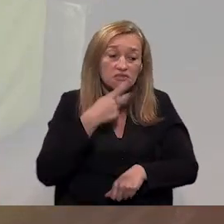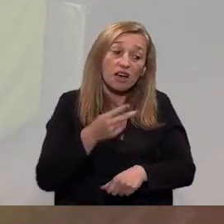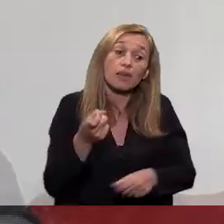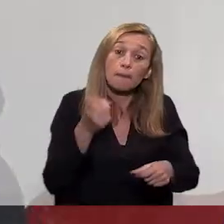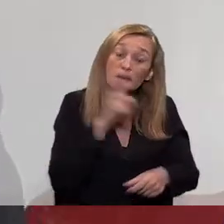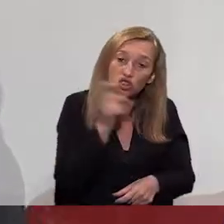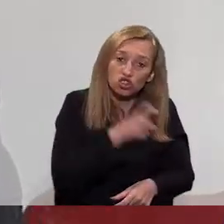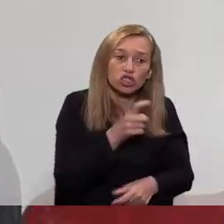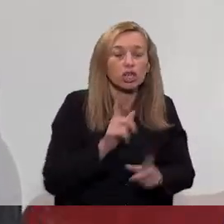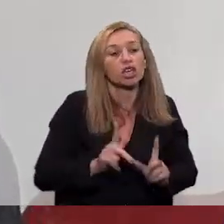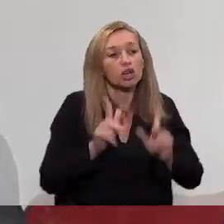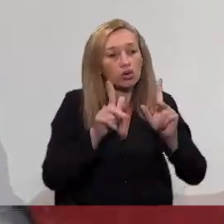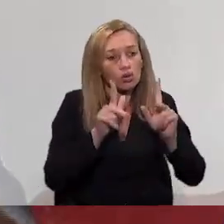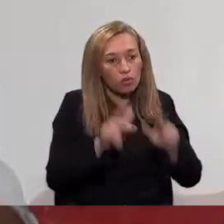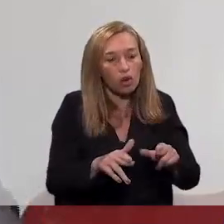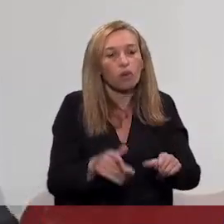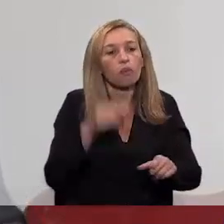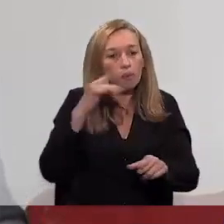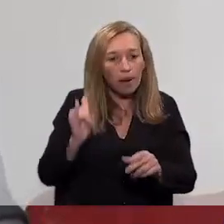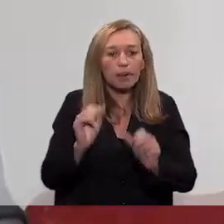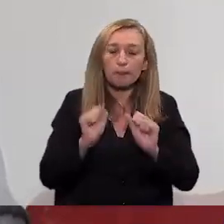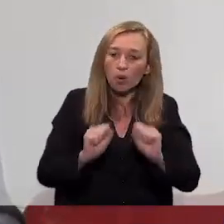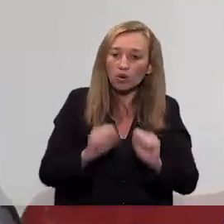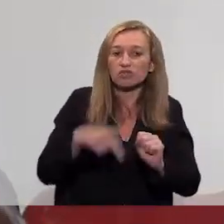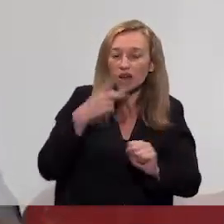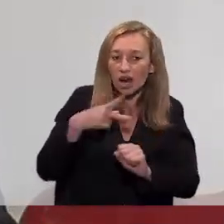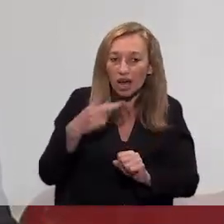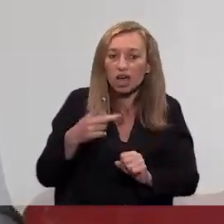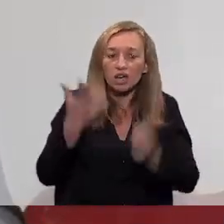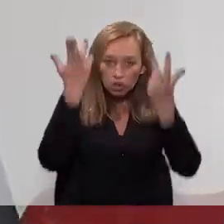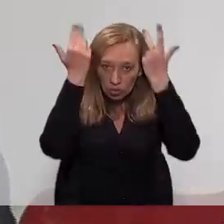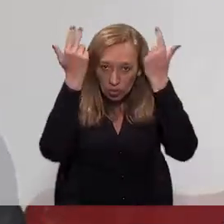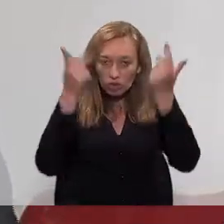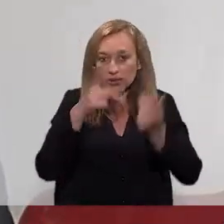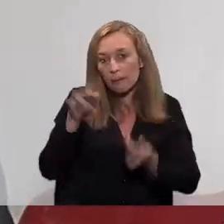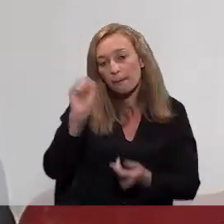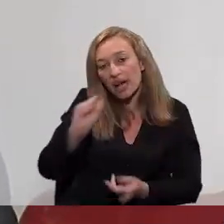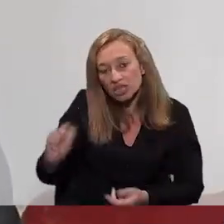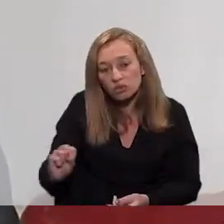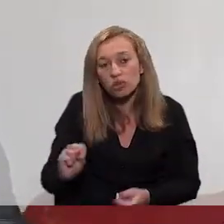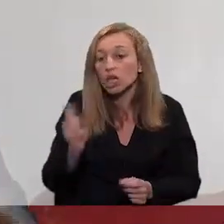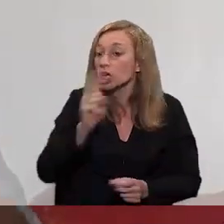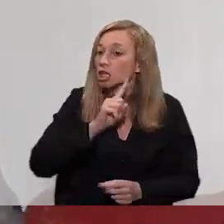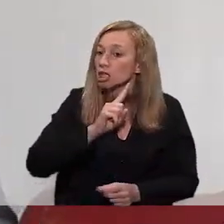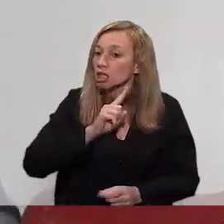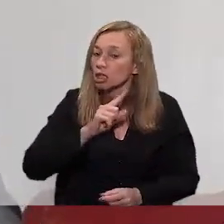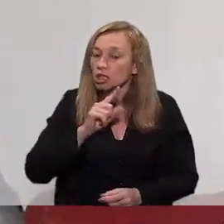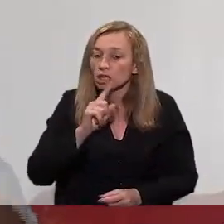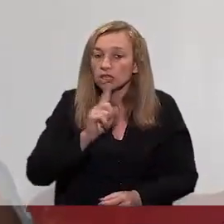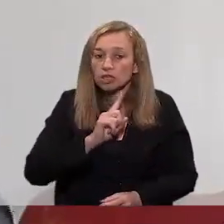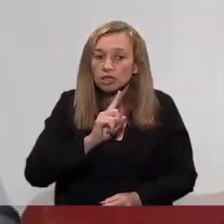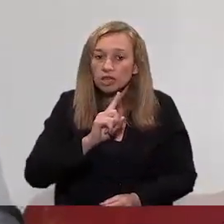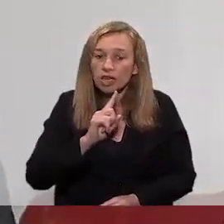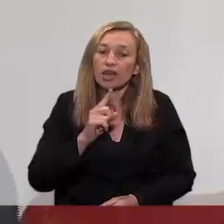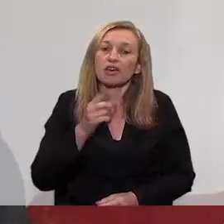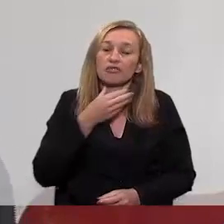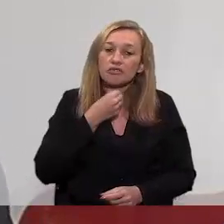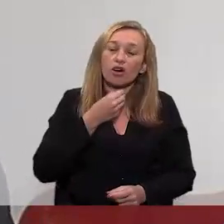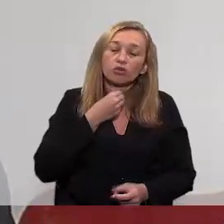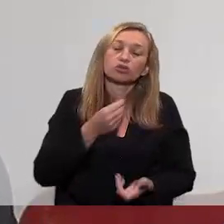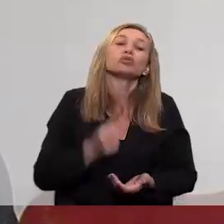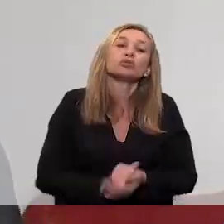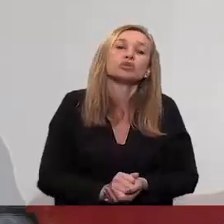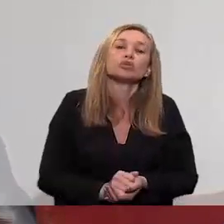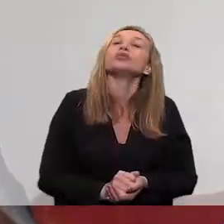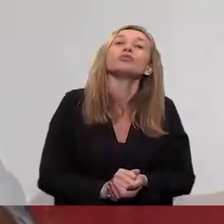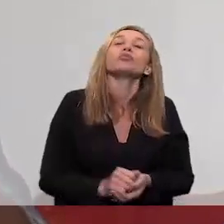diga, é mentira. Assim como um pai pode dizer que o coelhinho da Páscoa não existe. Assim como ele pode dizer que o Papai Noel também não